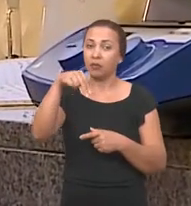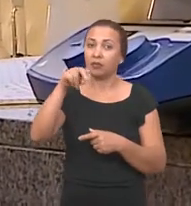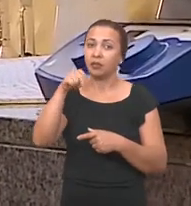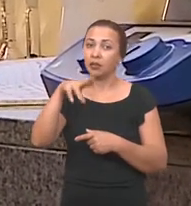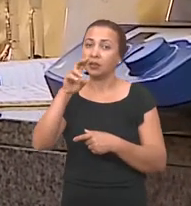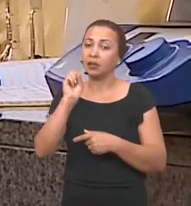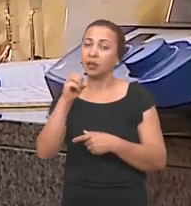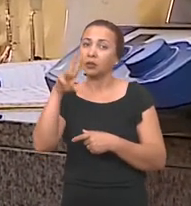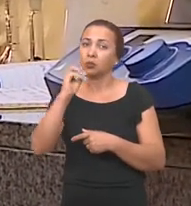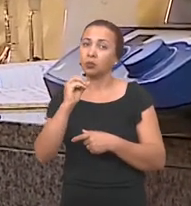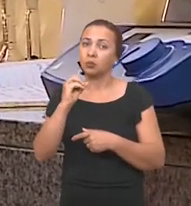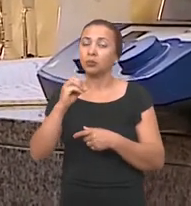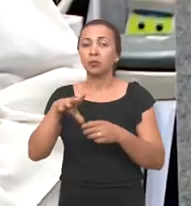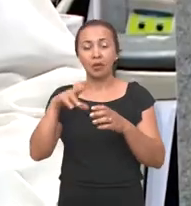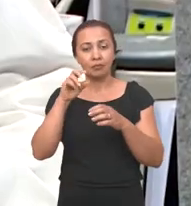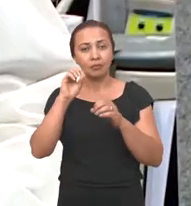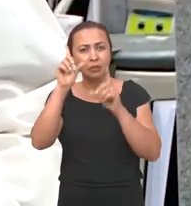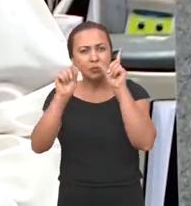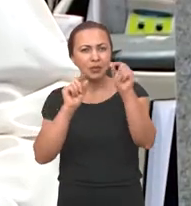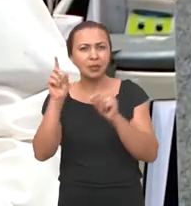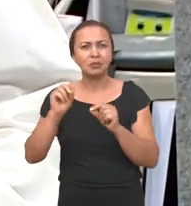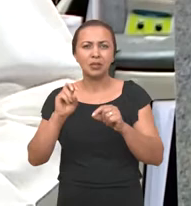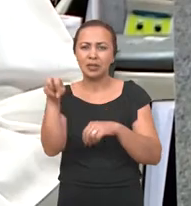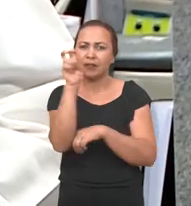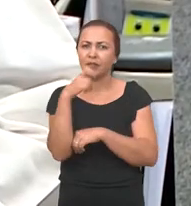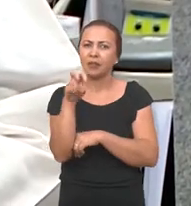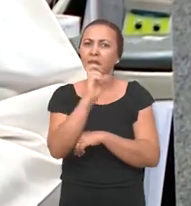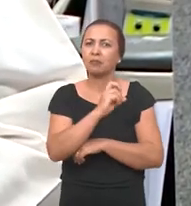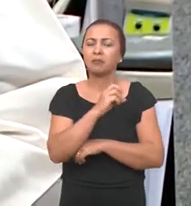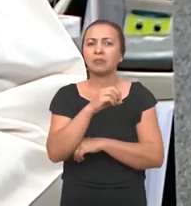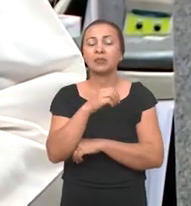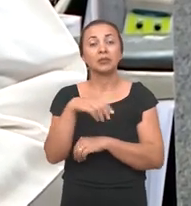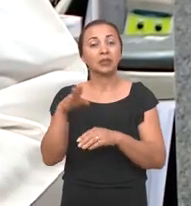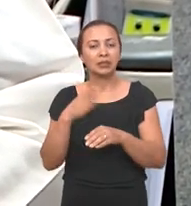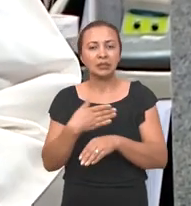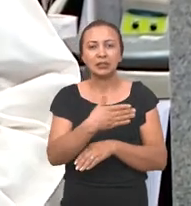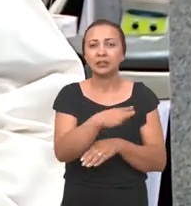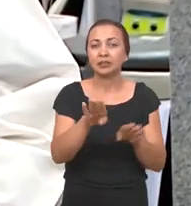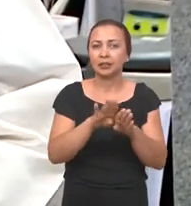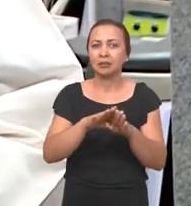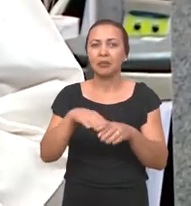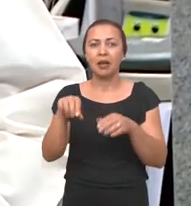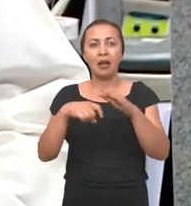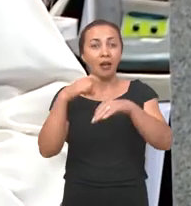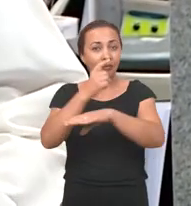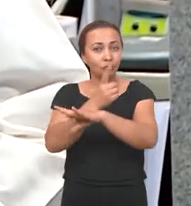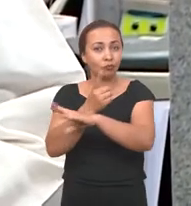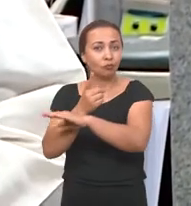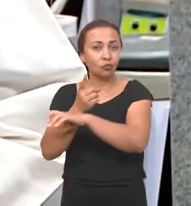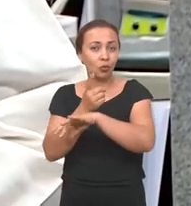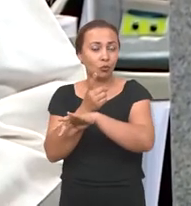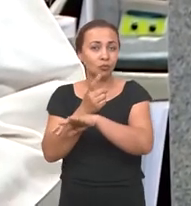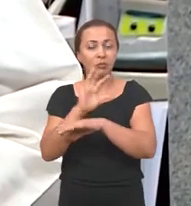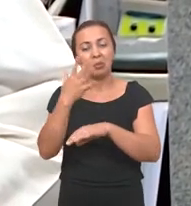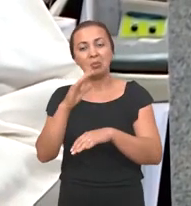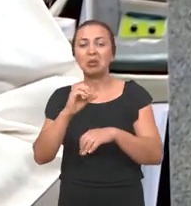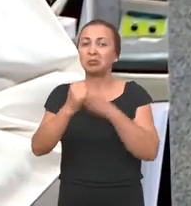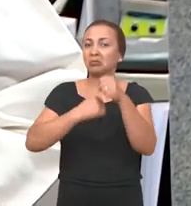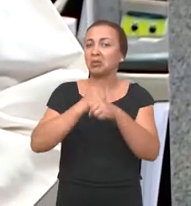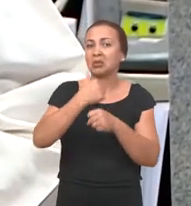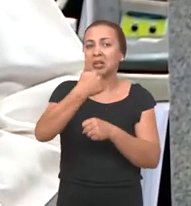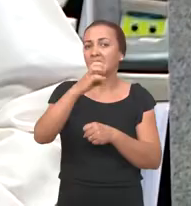venenos de animais peçonhentos, especialmente serpentes e escorpiões. A gente vem trabalhando há mais ou menos 14, 15 anos